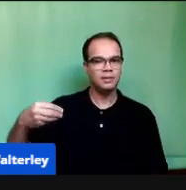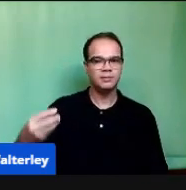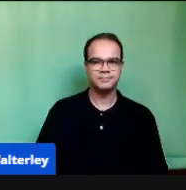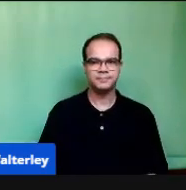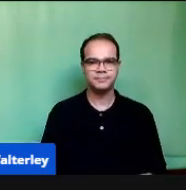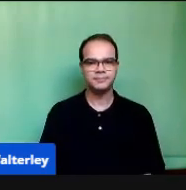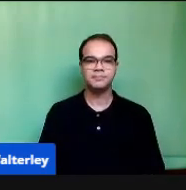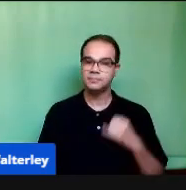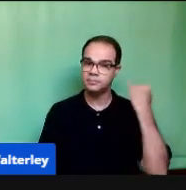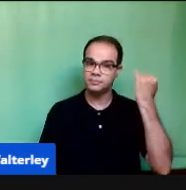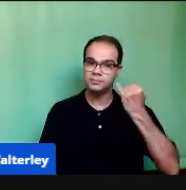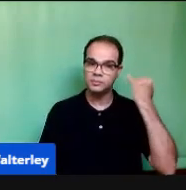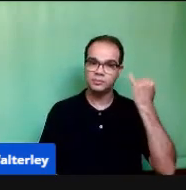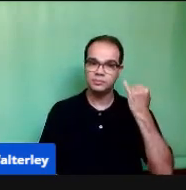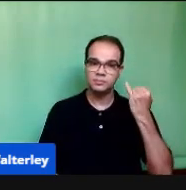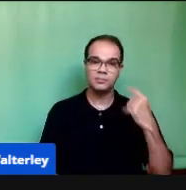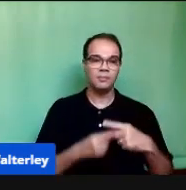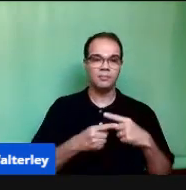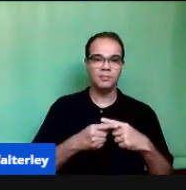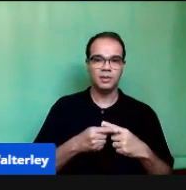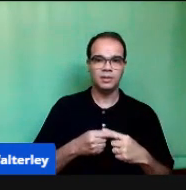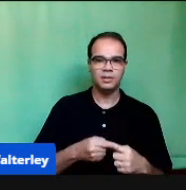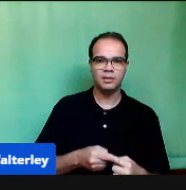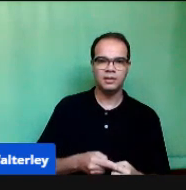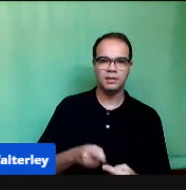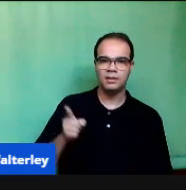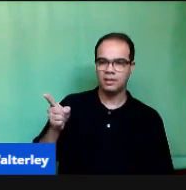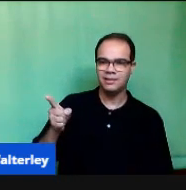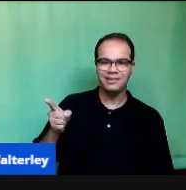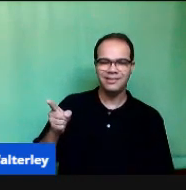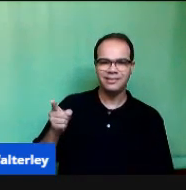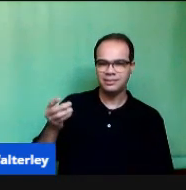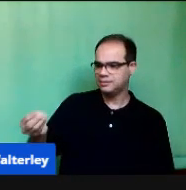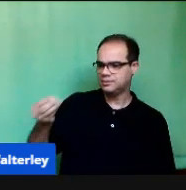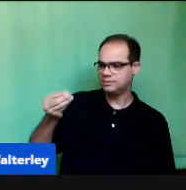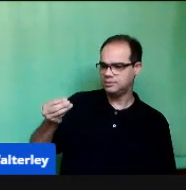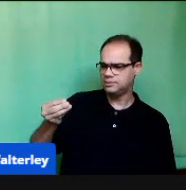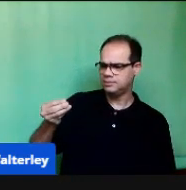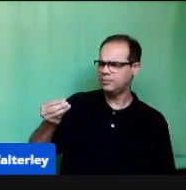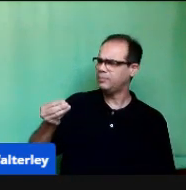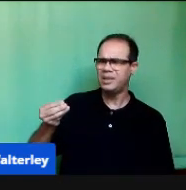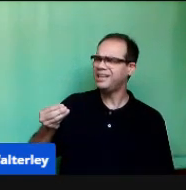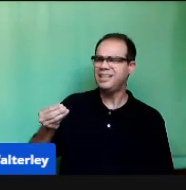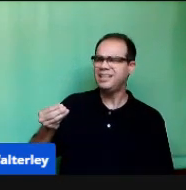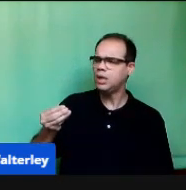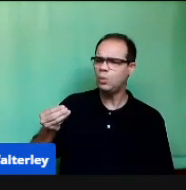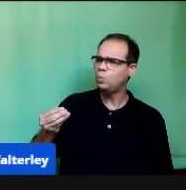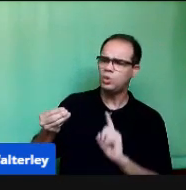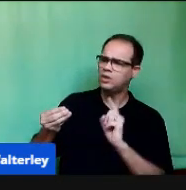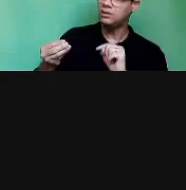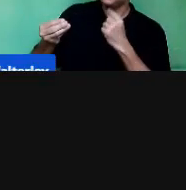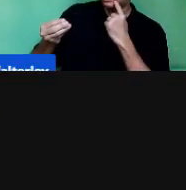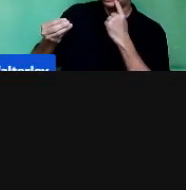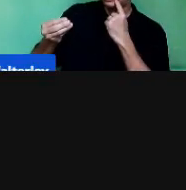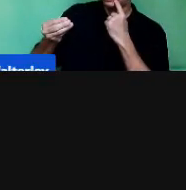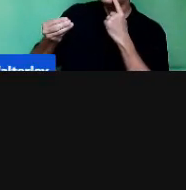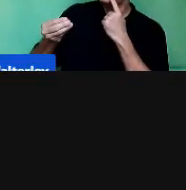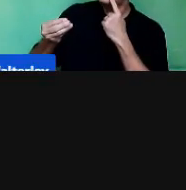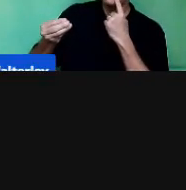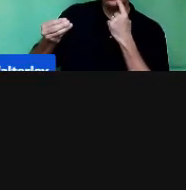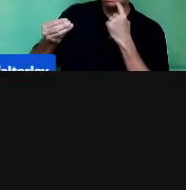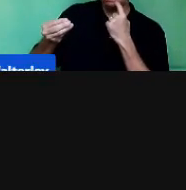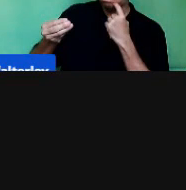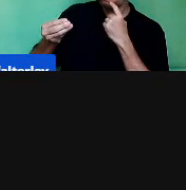tratamento sem constrangimento, como também facilitar a vida da pessoa trans. Essa